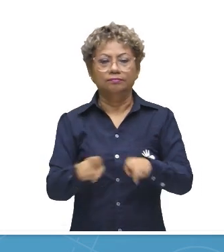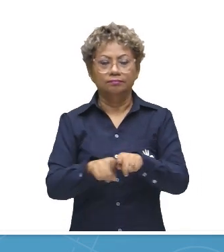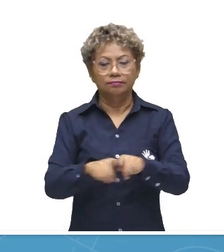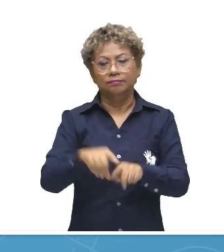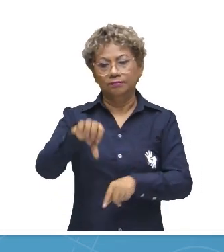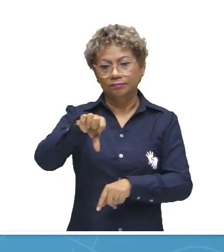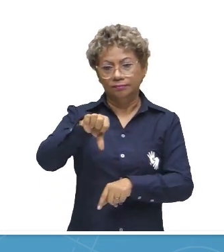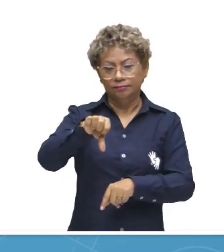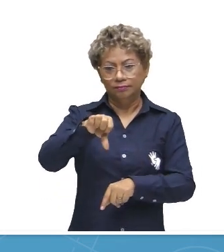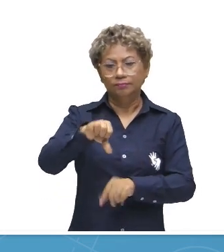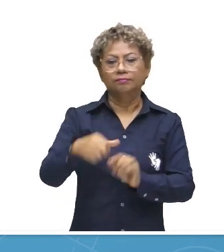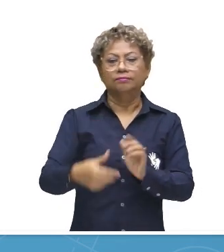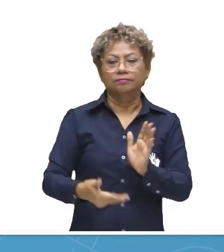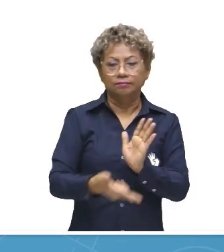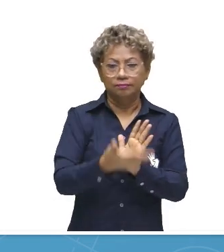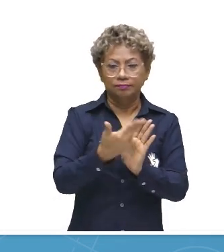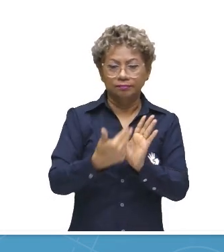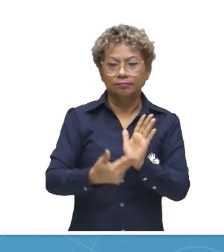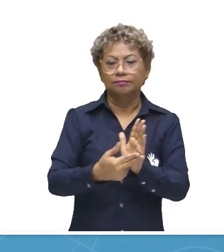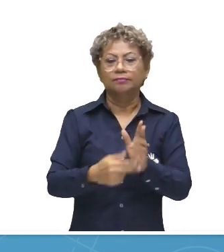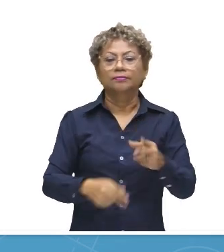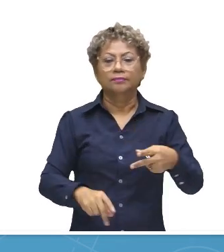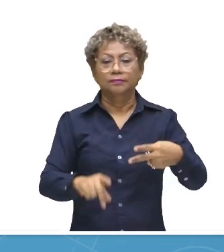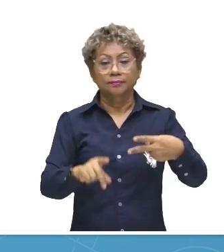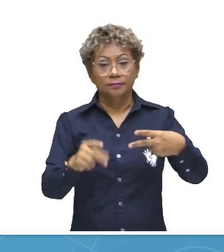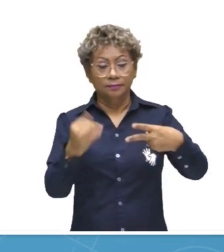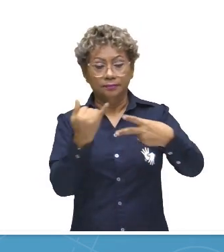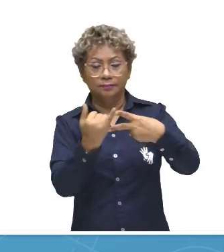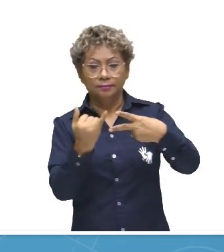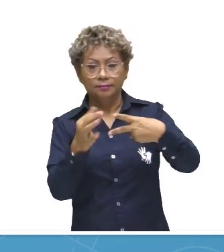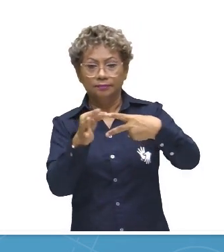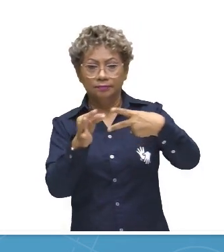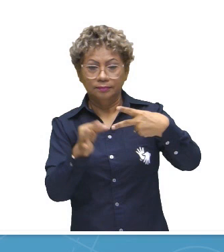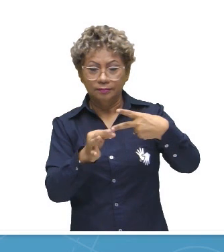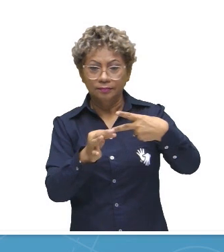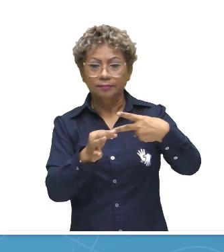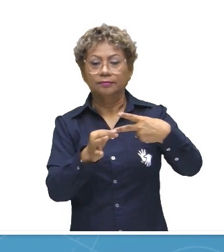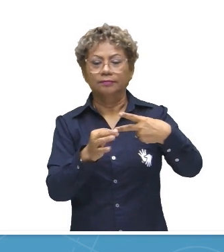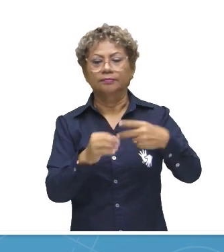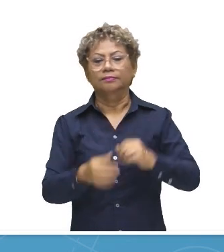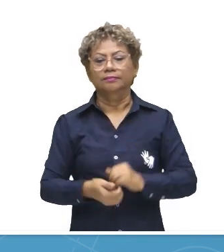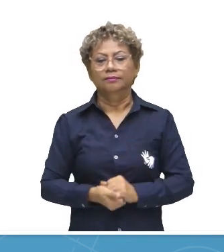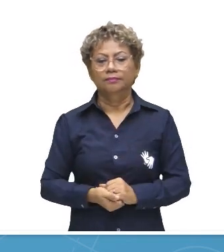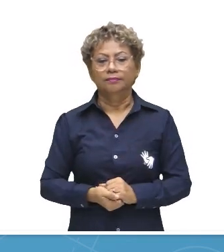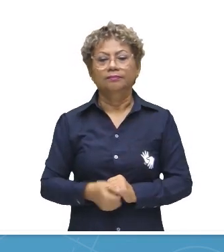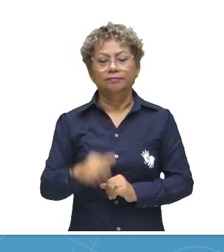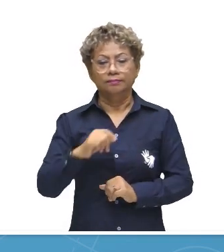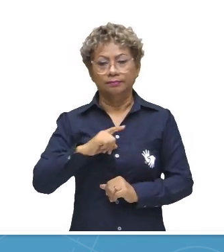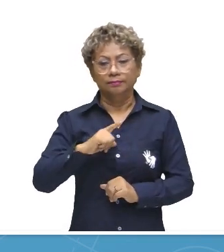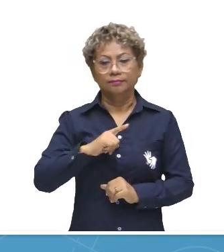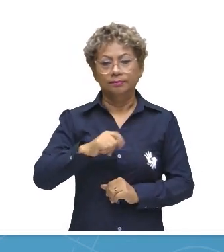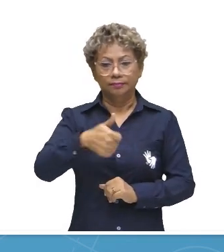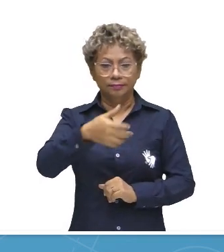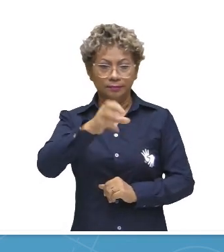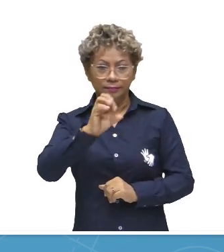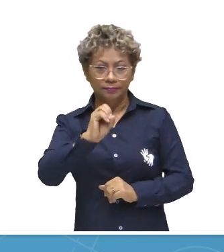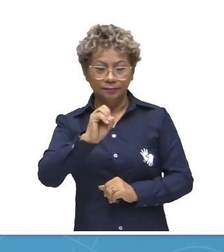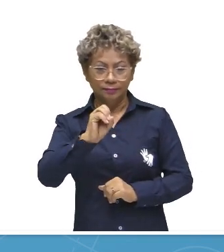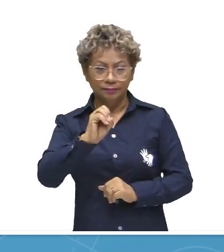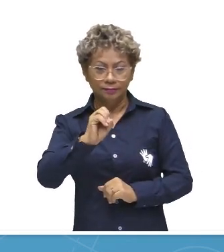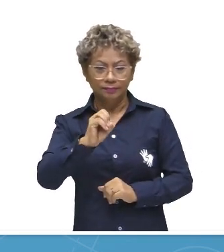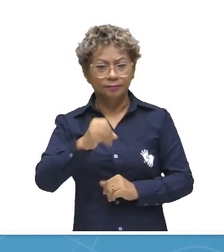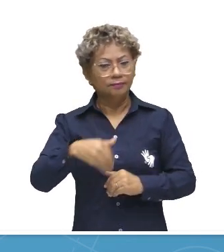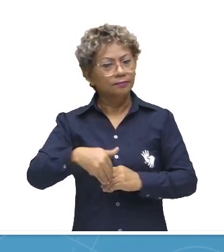Eneágono, polígono que possui nove lados. Decágono, polígono que possui dez lados. E continua,